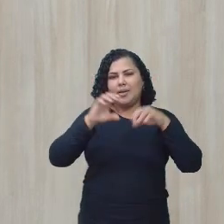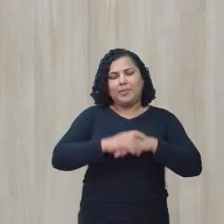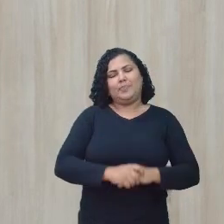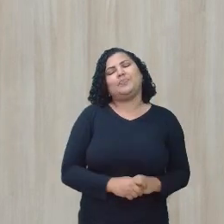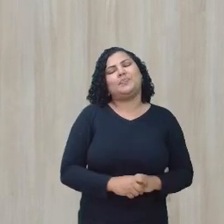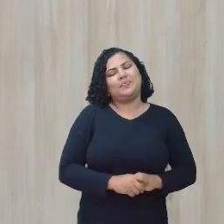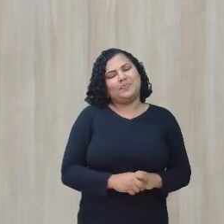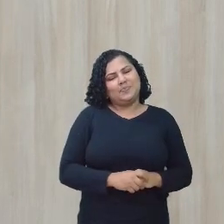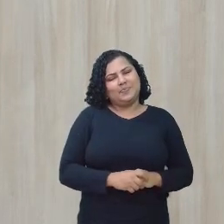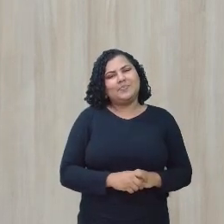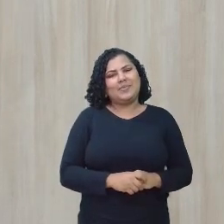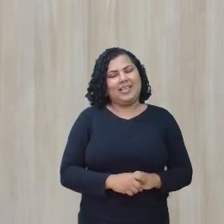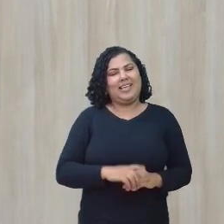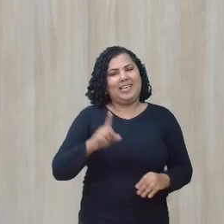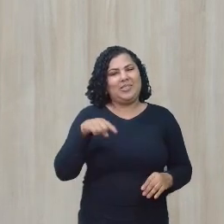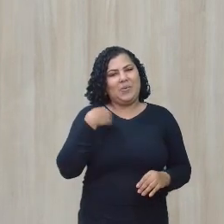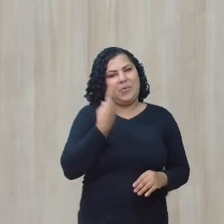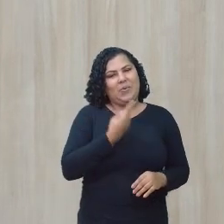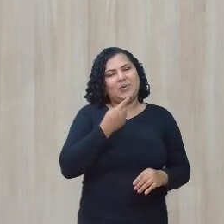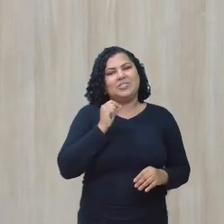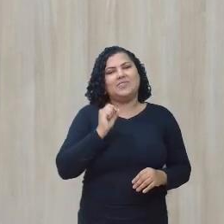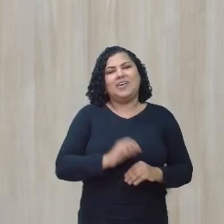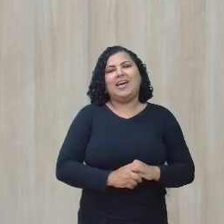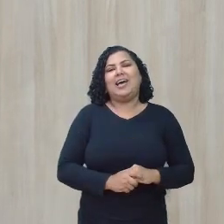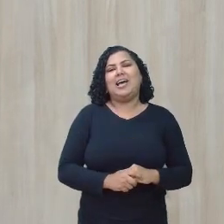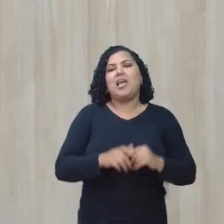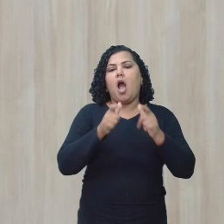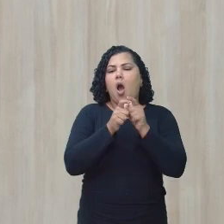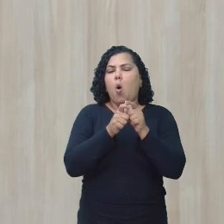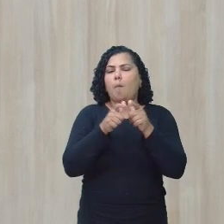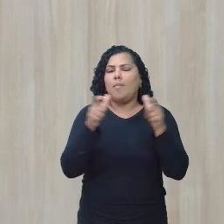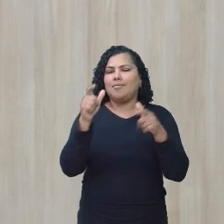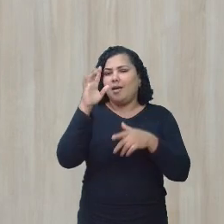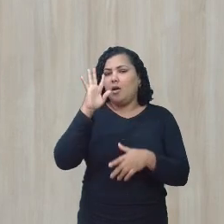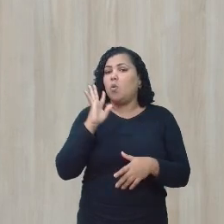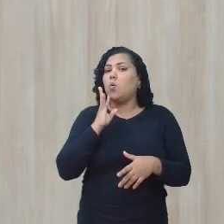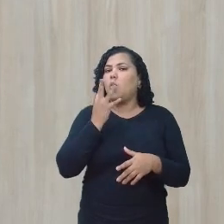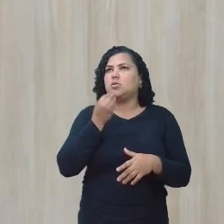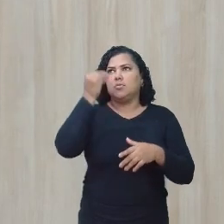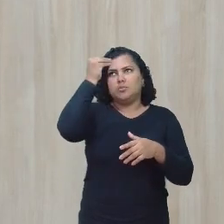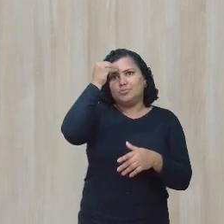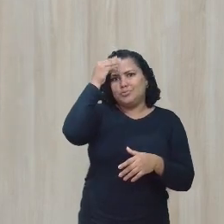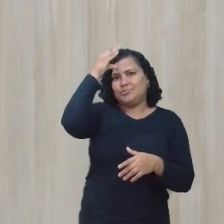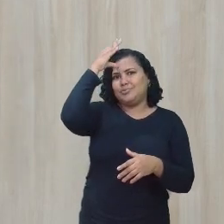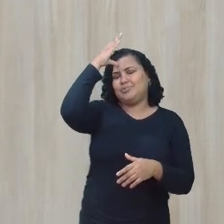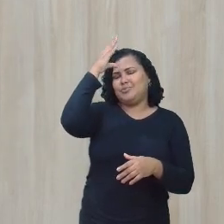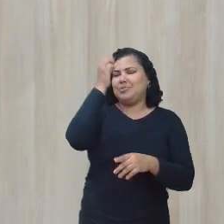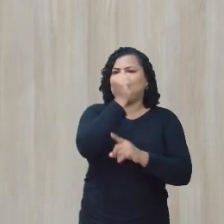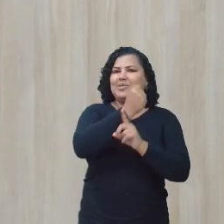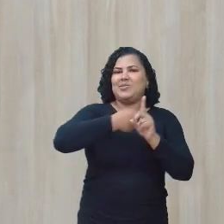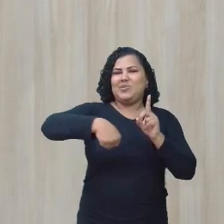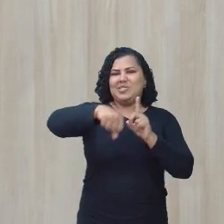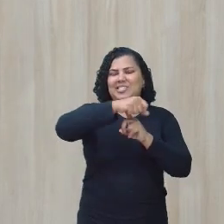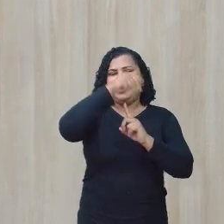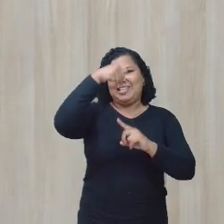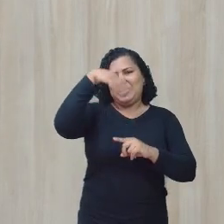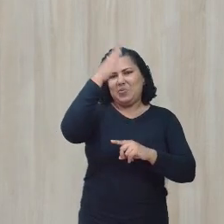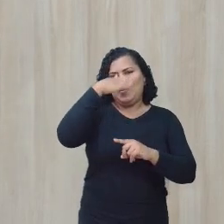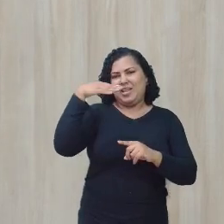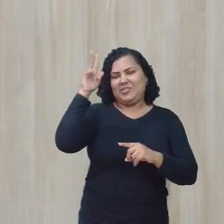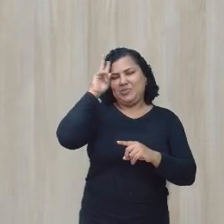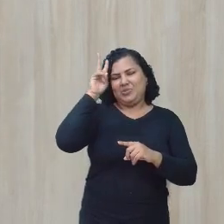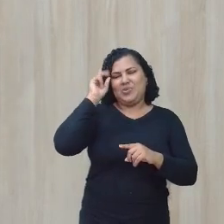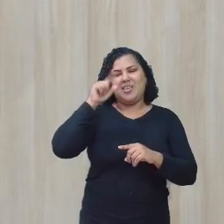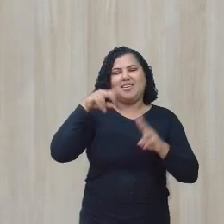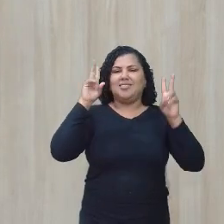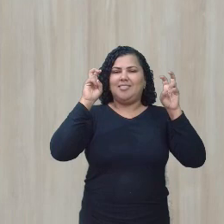sem dúvida a gente vai, né, ainda ampliar mais o nosso conhecimento sobre a nossa formação social, sobre a nossa história, né? E esse tema